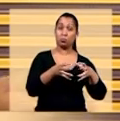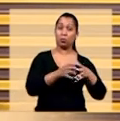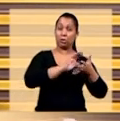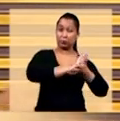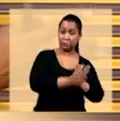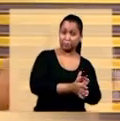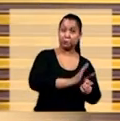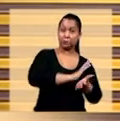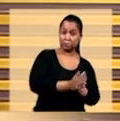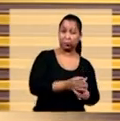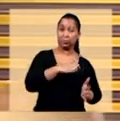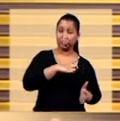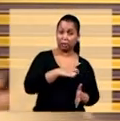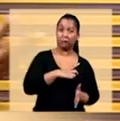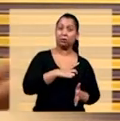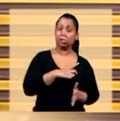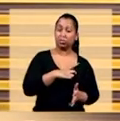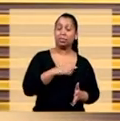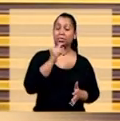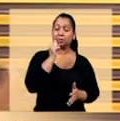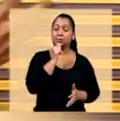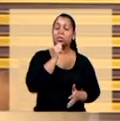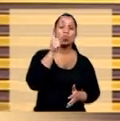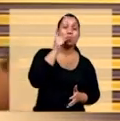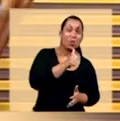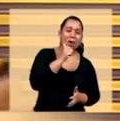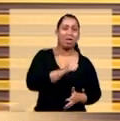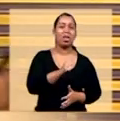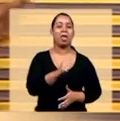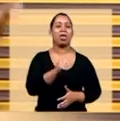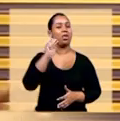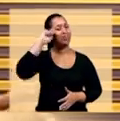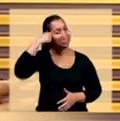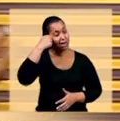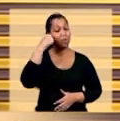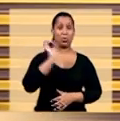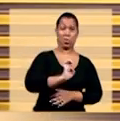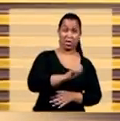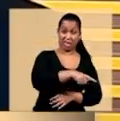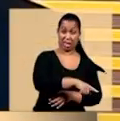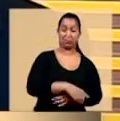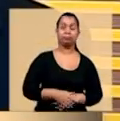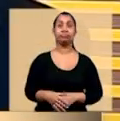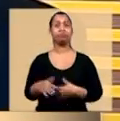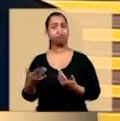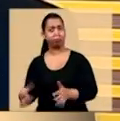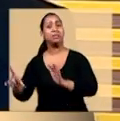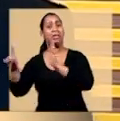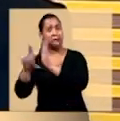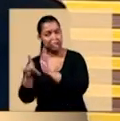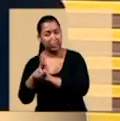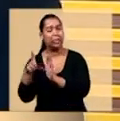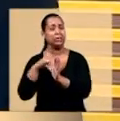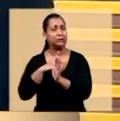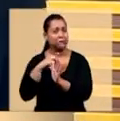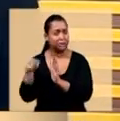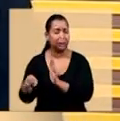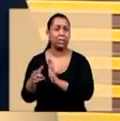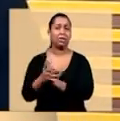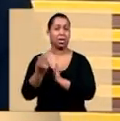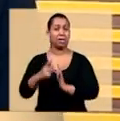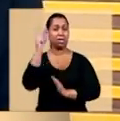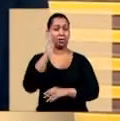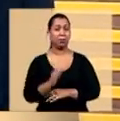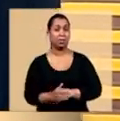grupos historicamente discriminados são mais afetados? Com Mulher, certeza. negro, gay? Com certeza. Apesar da lei, você tem